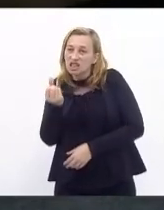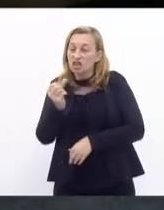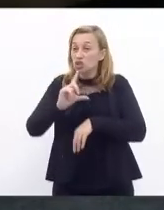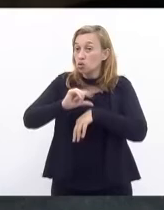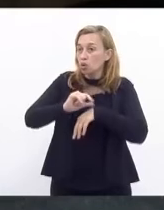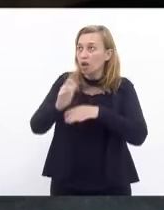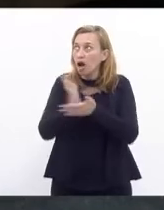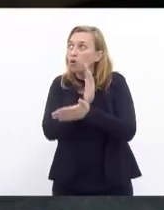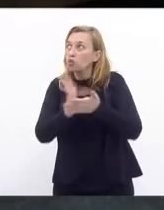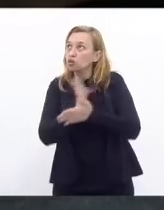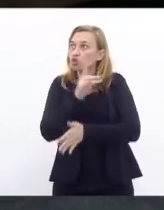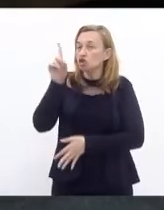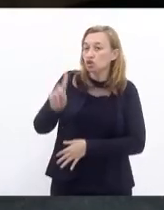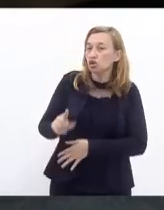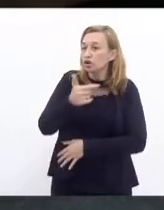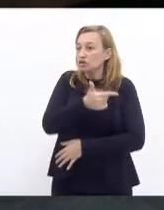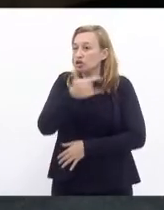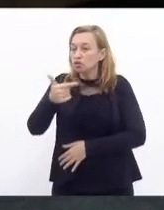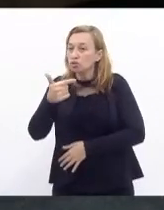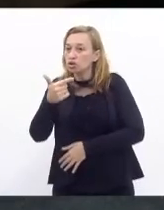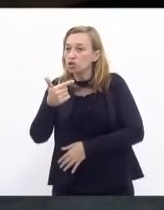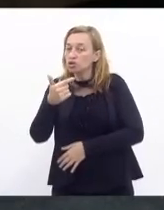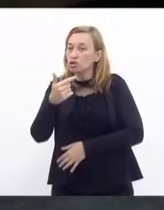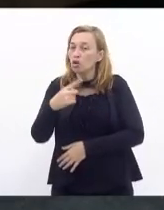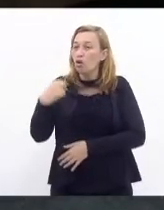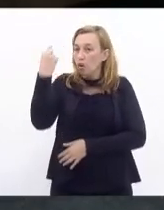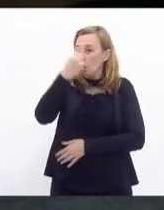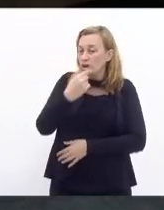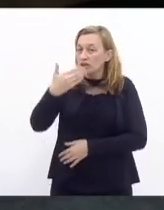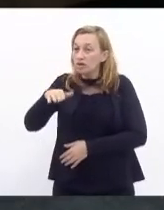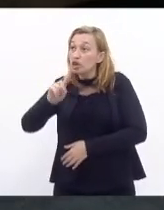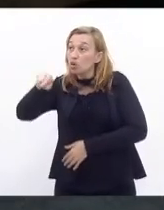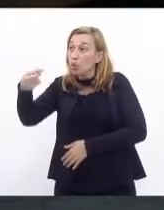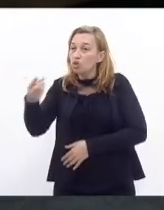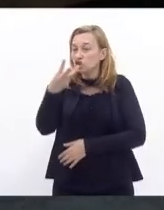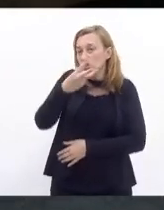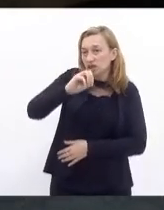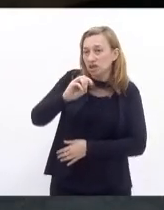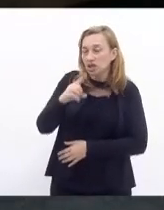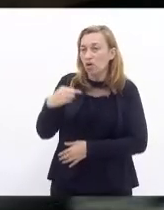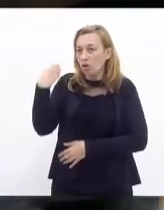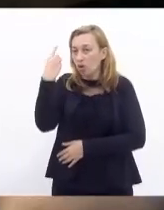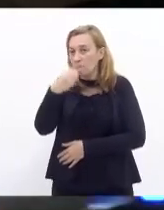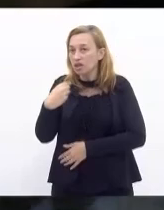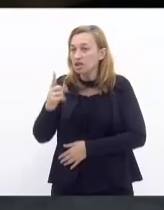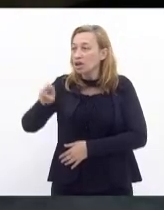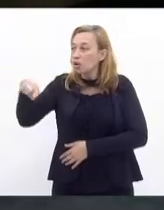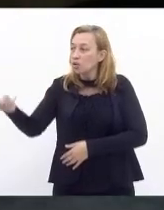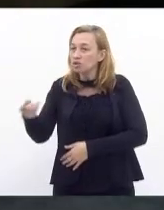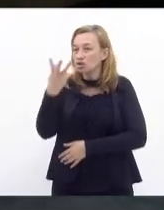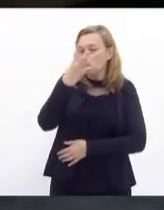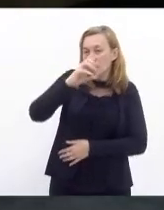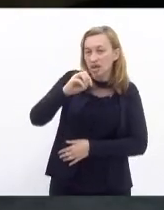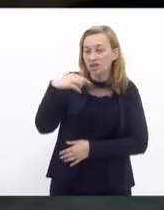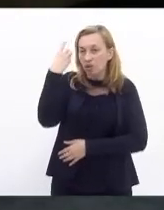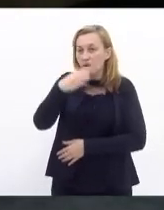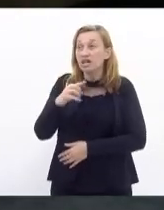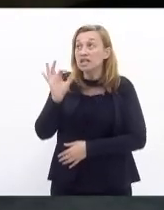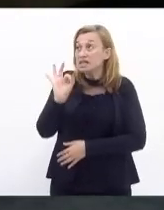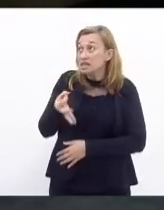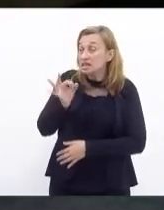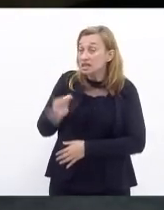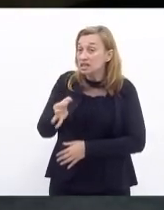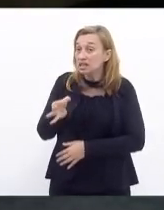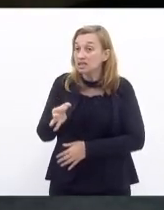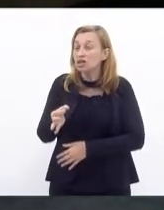alguns diretores de 22 horas e meia, e outro de 30 horas, e aqueles de 40 horas, e a gente tem a certeza absoluta que o